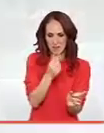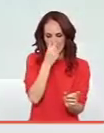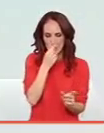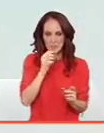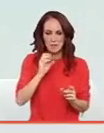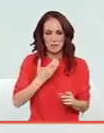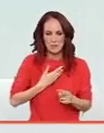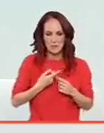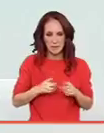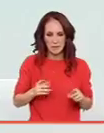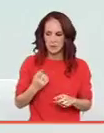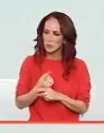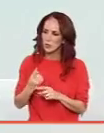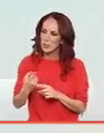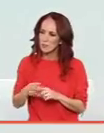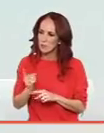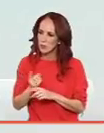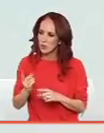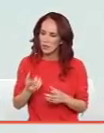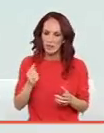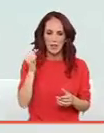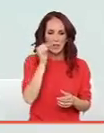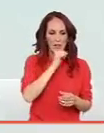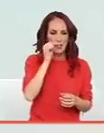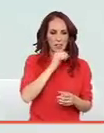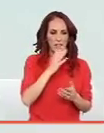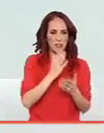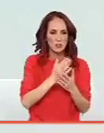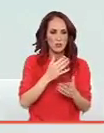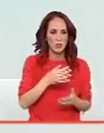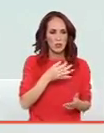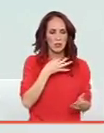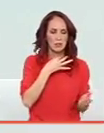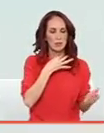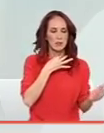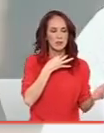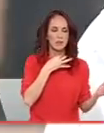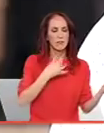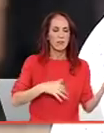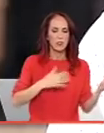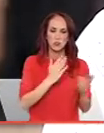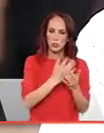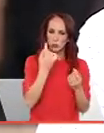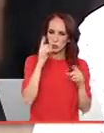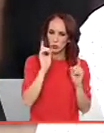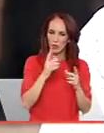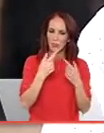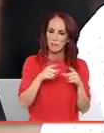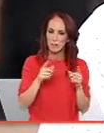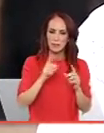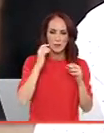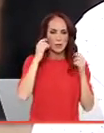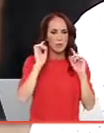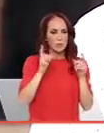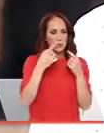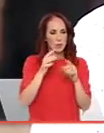disco diferente não é diferente porque num canto é o registro habitual não é o favela-bairro sim são canções que